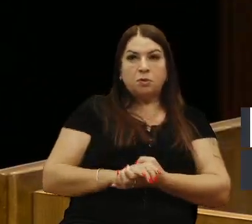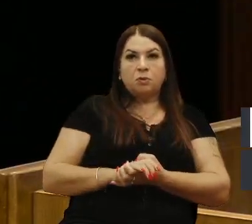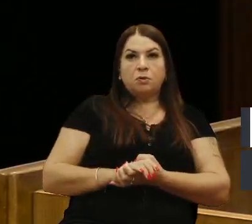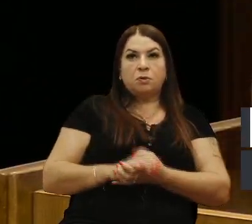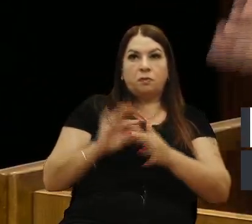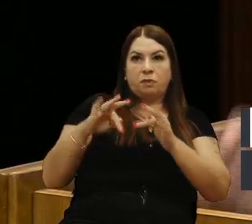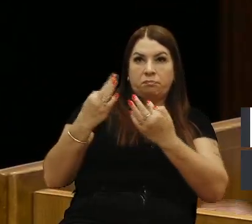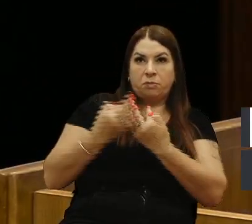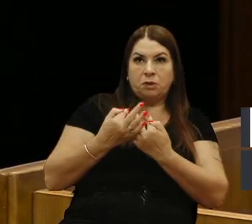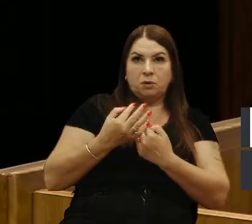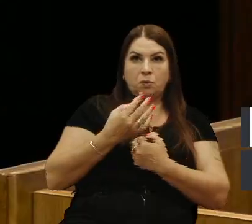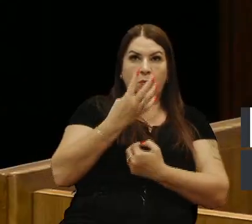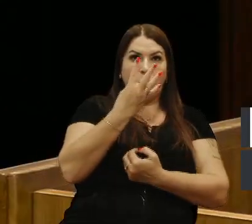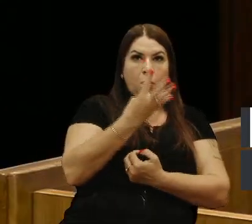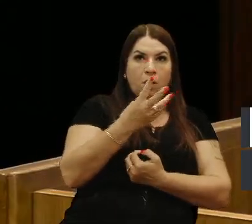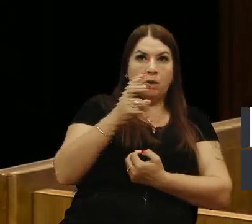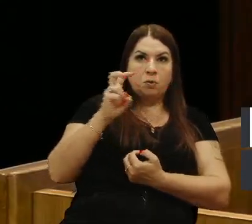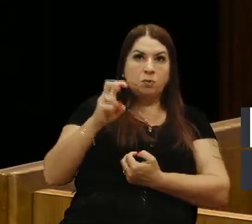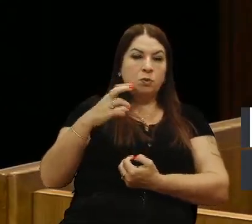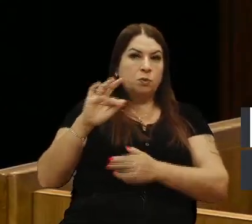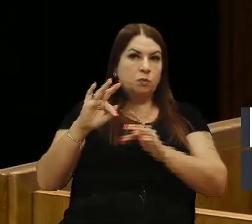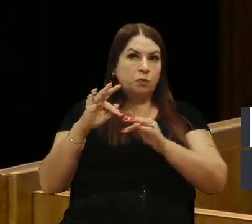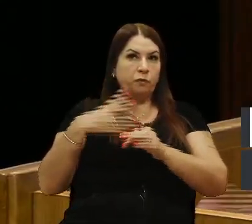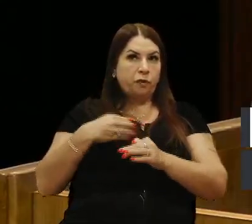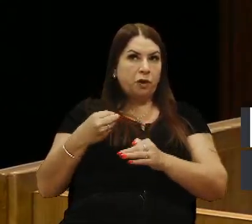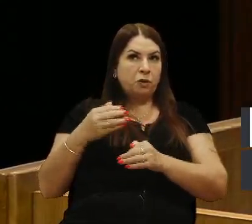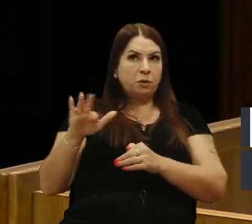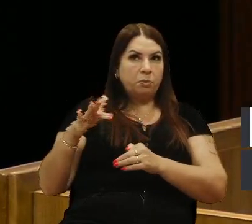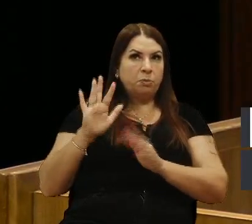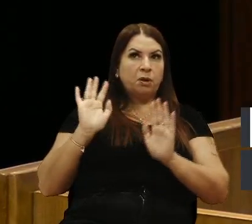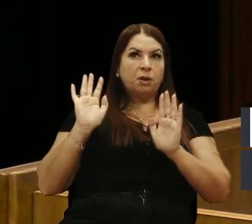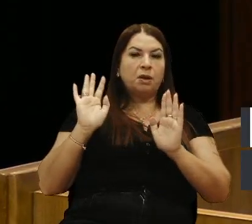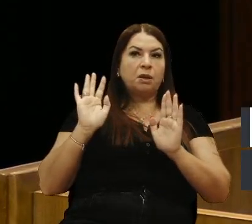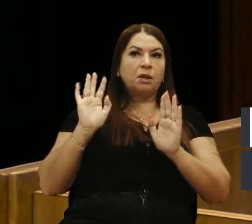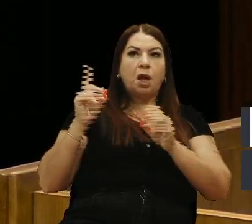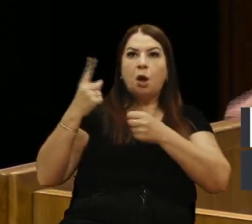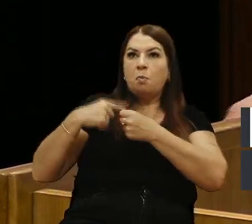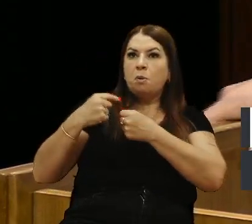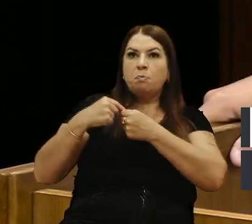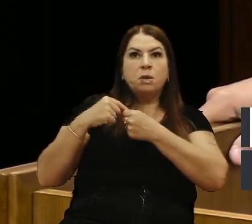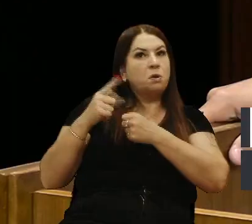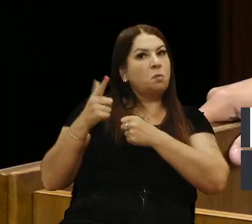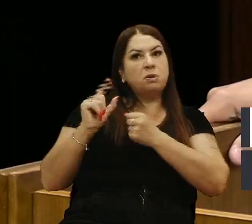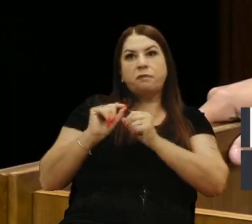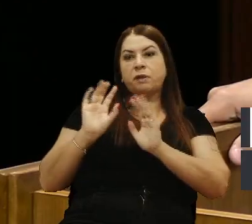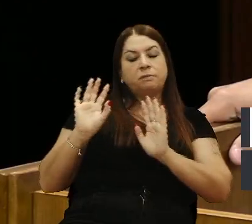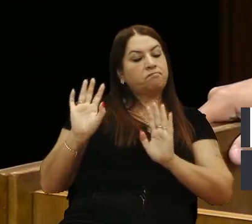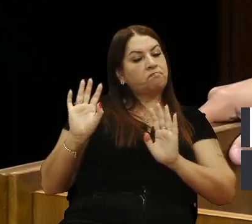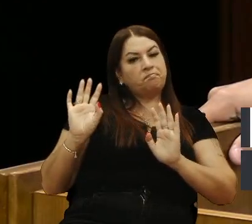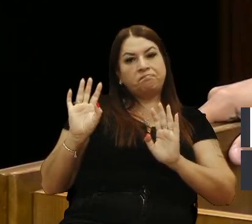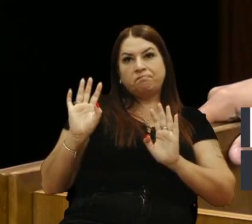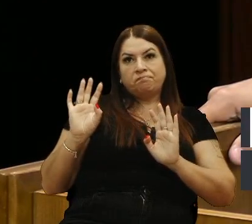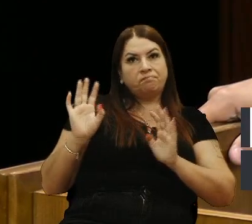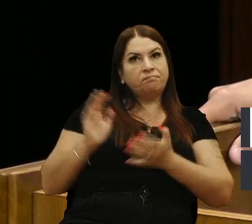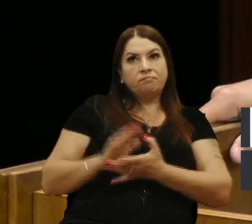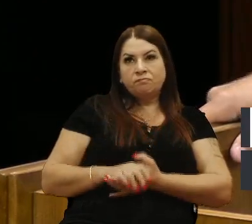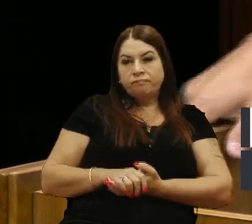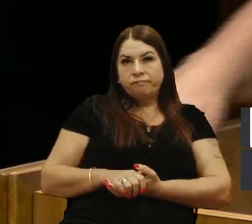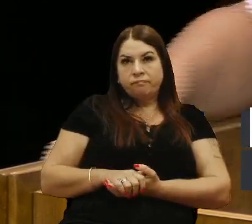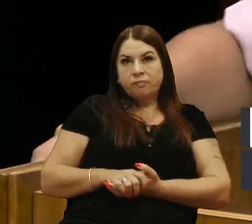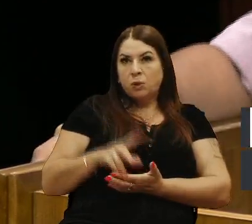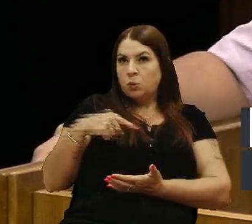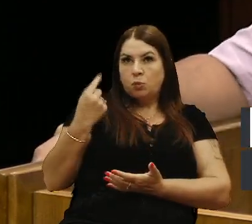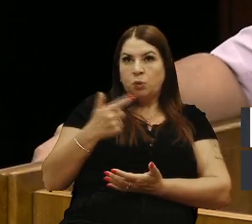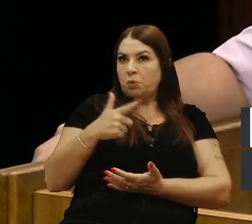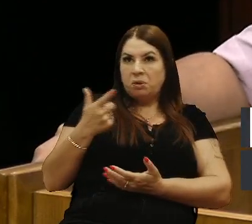famílias. 4, 5 filhos é a média. O que vão fazer? O município não tem o que fazer, vereador. Nós